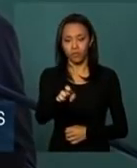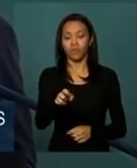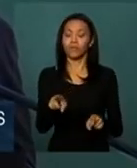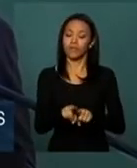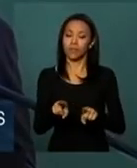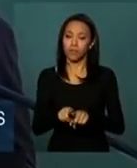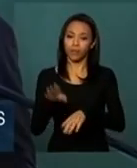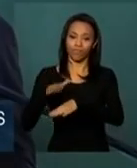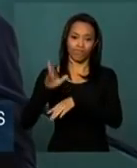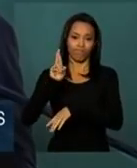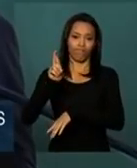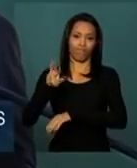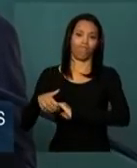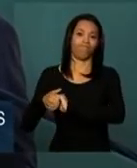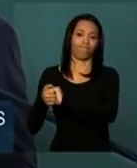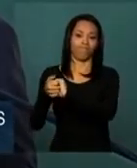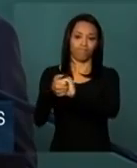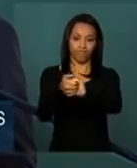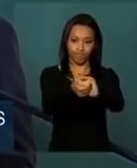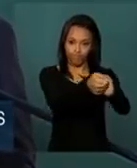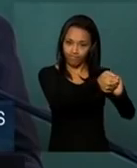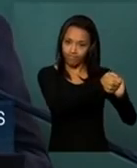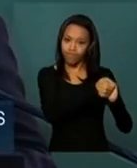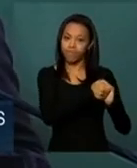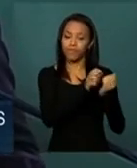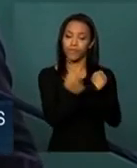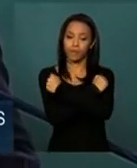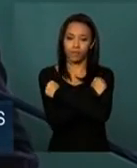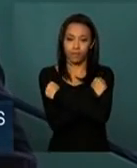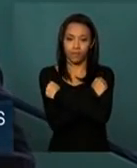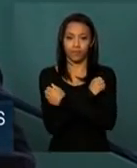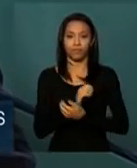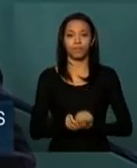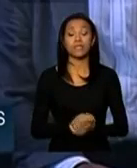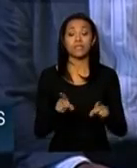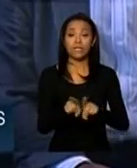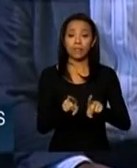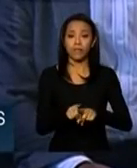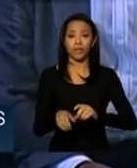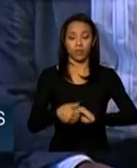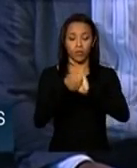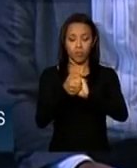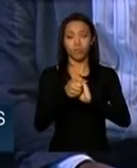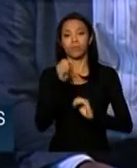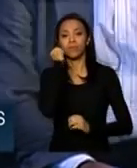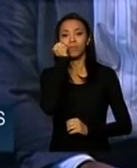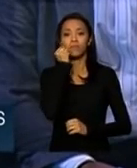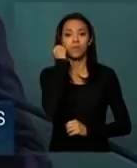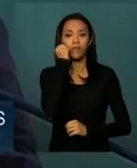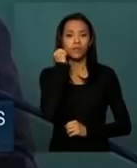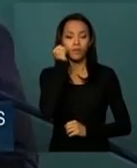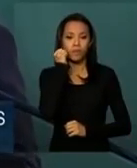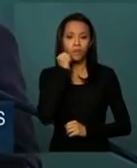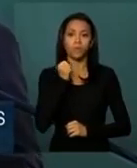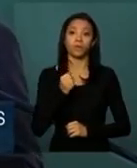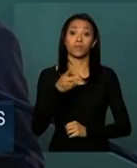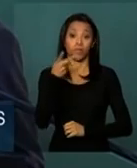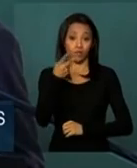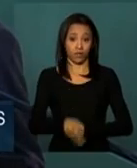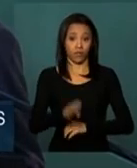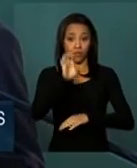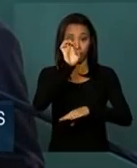outros representantes do governo federal, estender um abraço, cumprimentar os senadores da República do Estado do